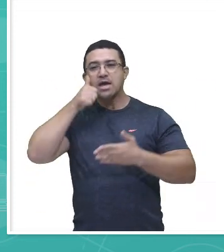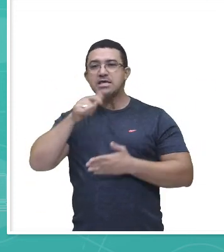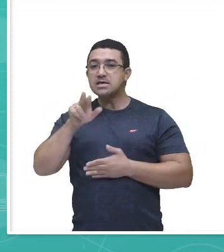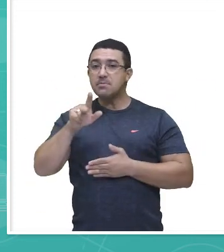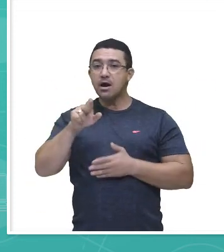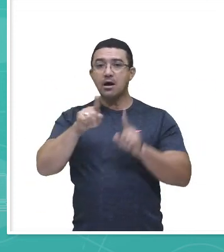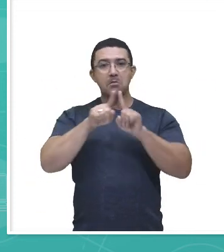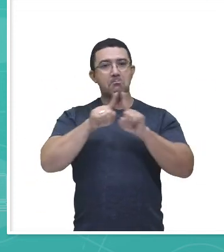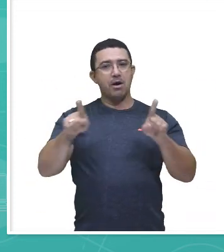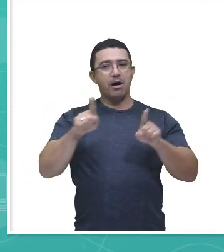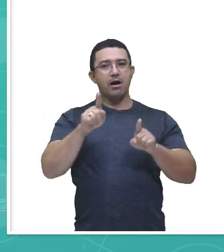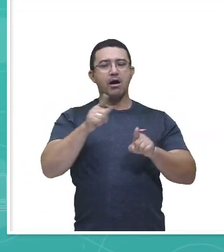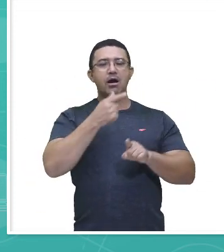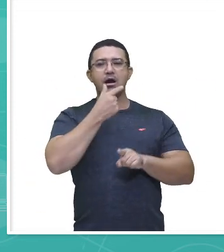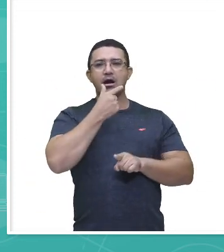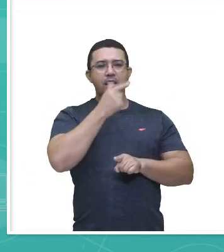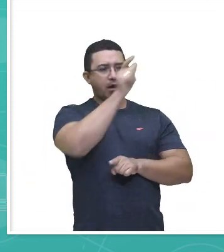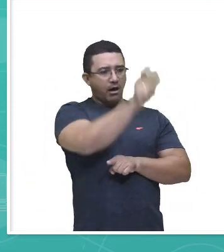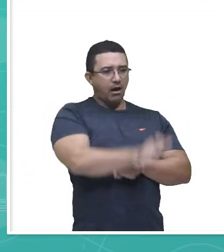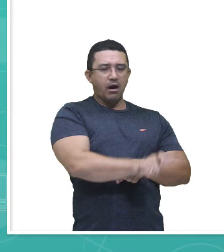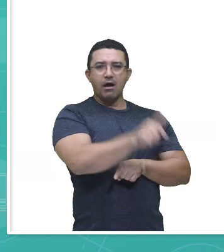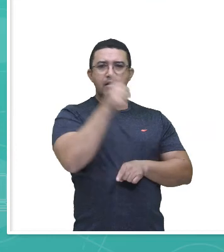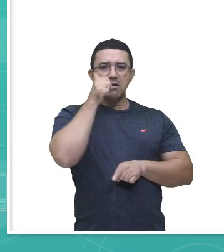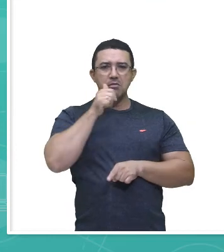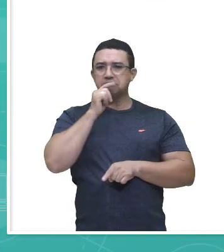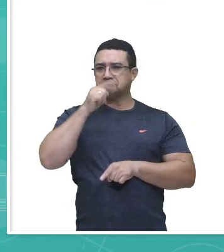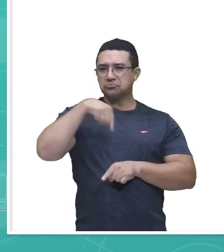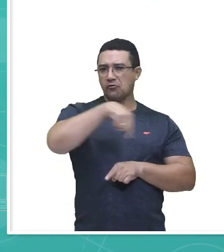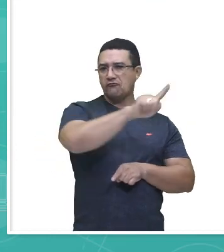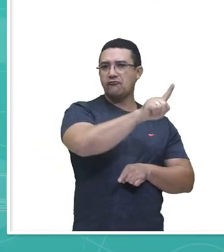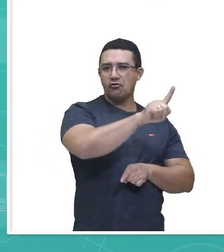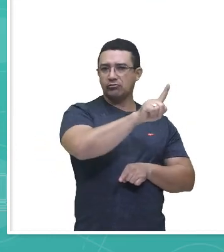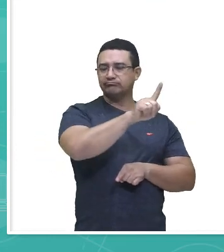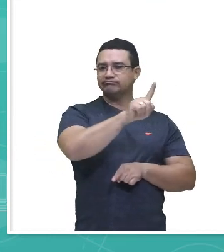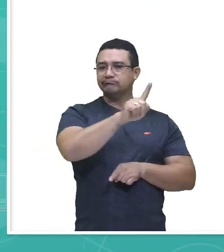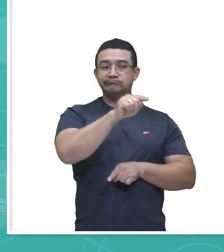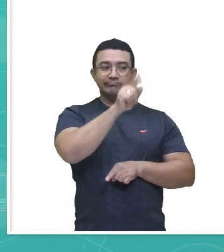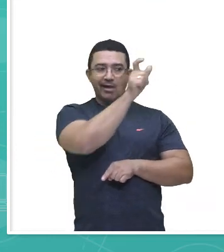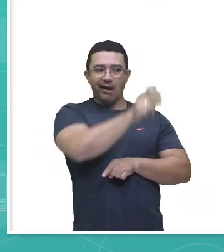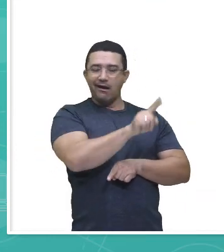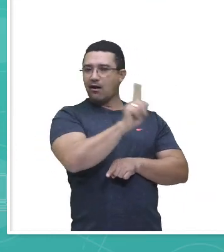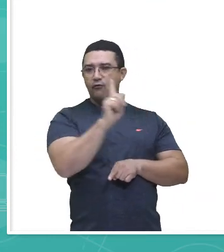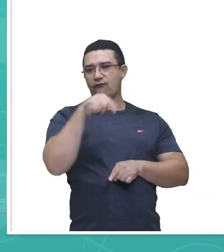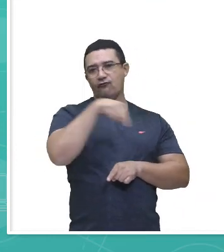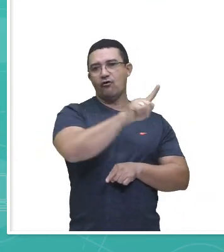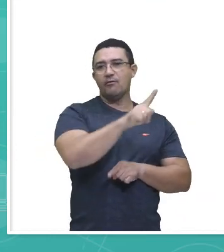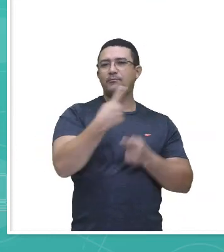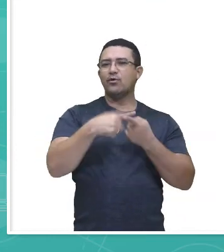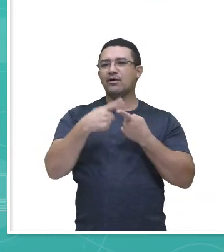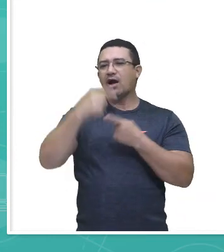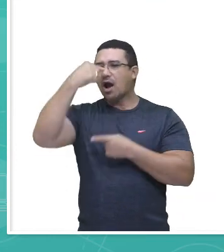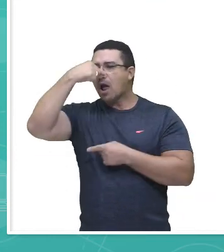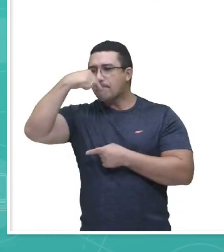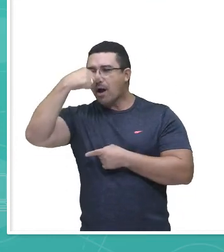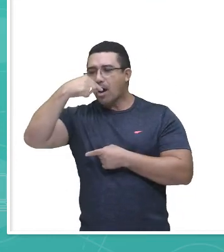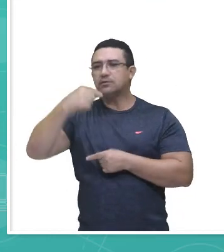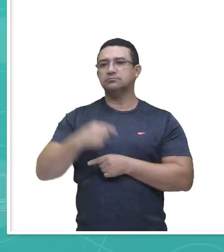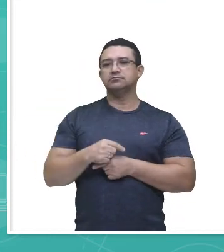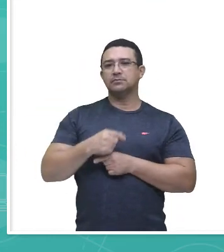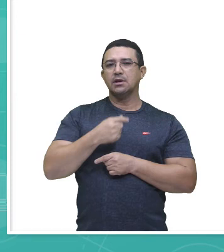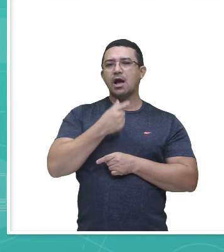mas ela não pôde ir. Não foi, pois estava gripada. Então, ele pensou,